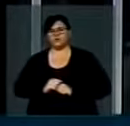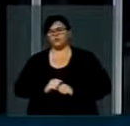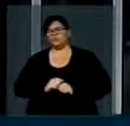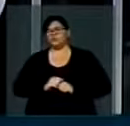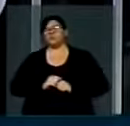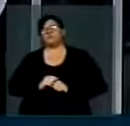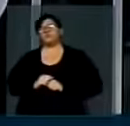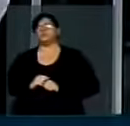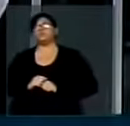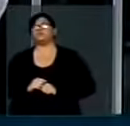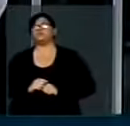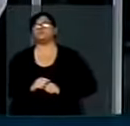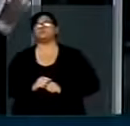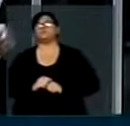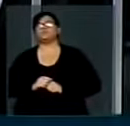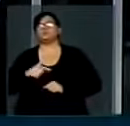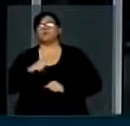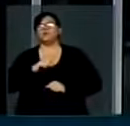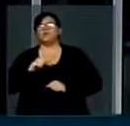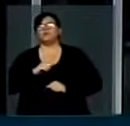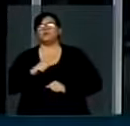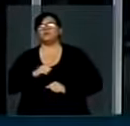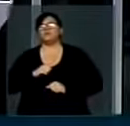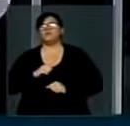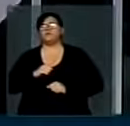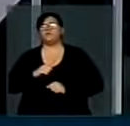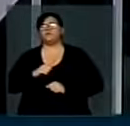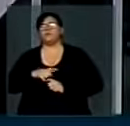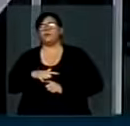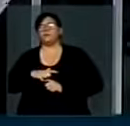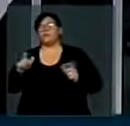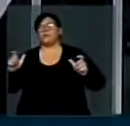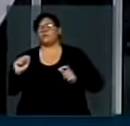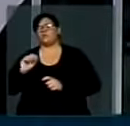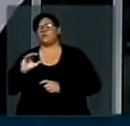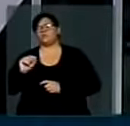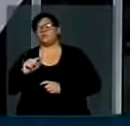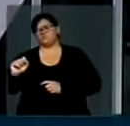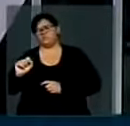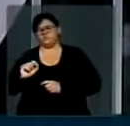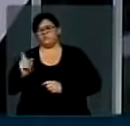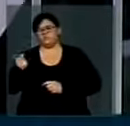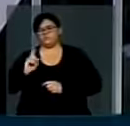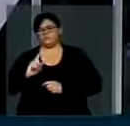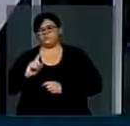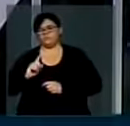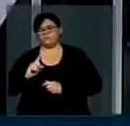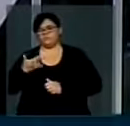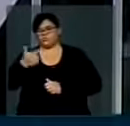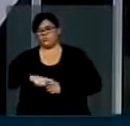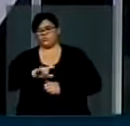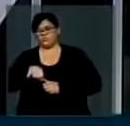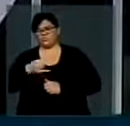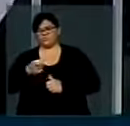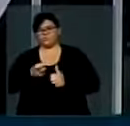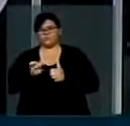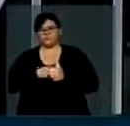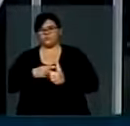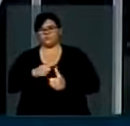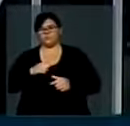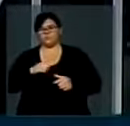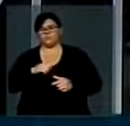ordinárias. Disse o líder do governo: outro motivo para o endividamento é que ela vem adquirindo ativos,